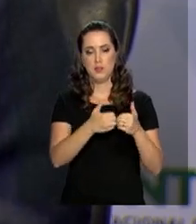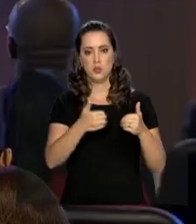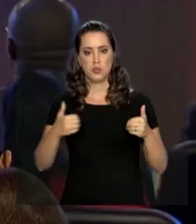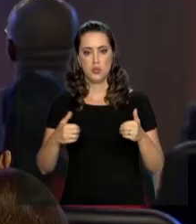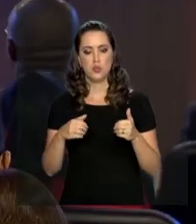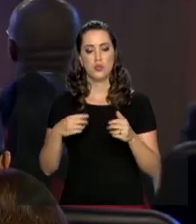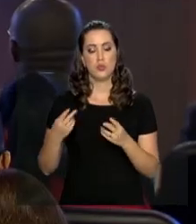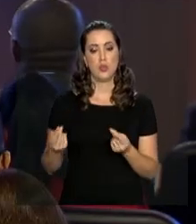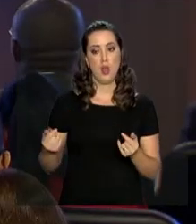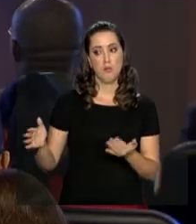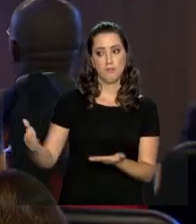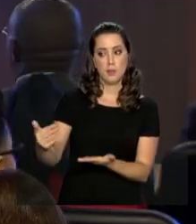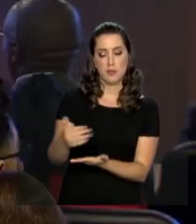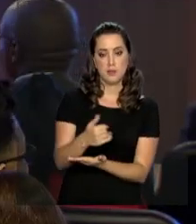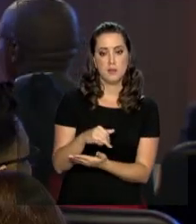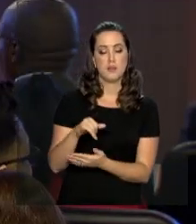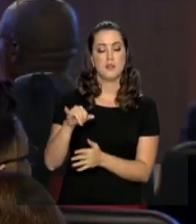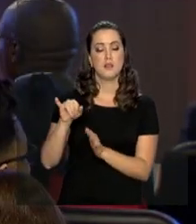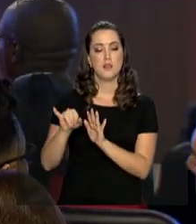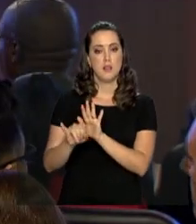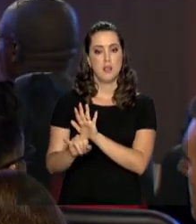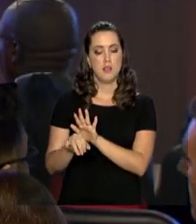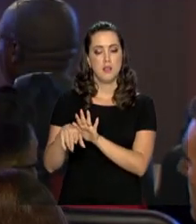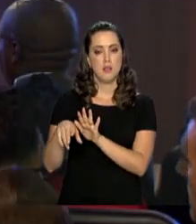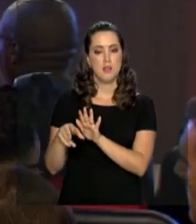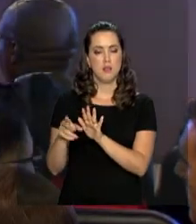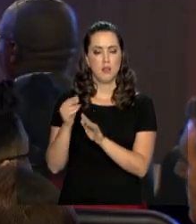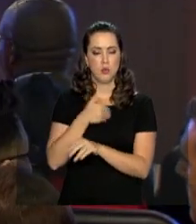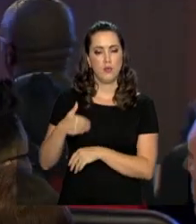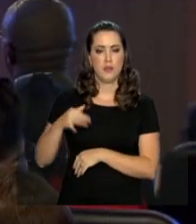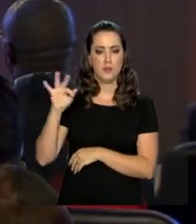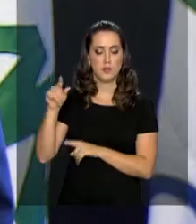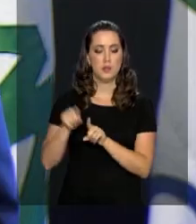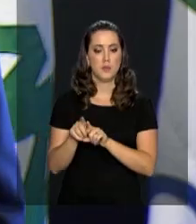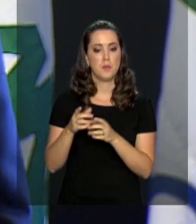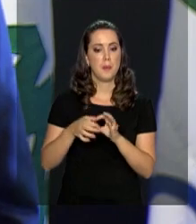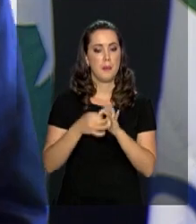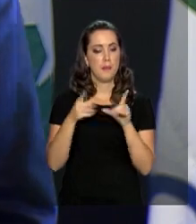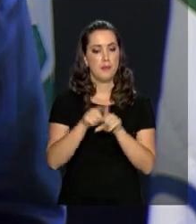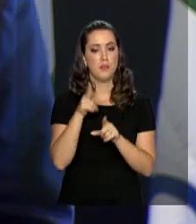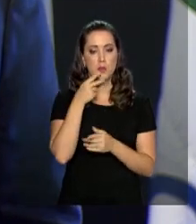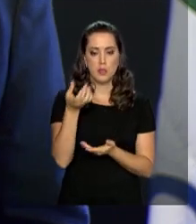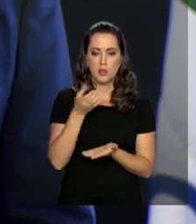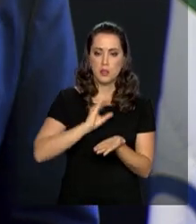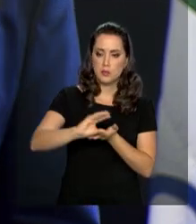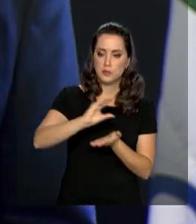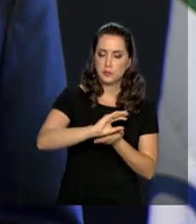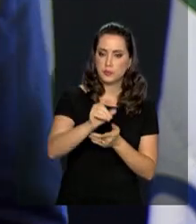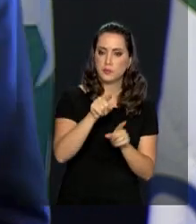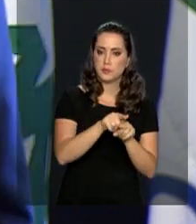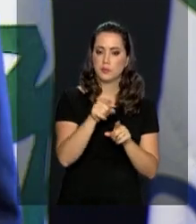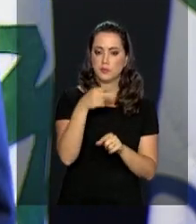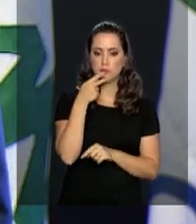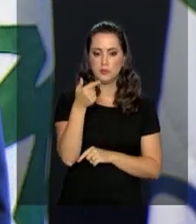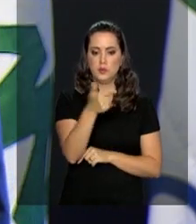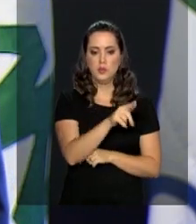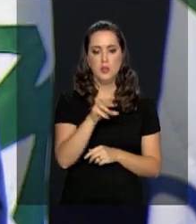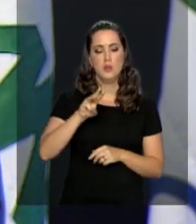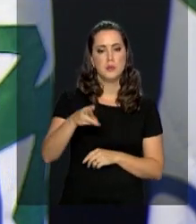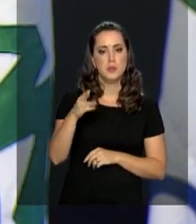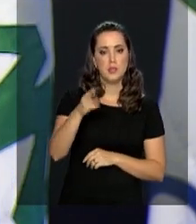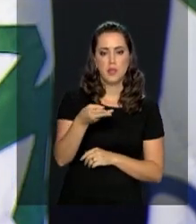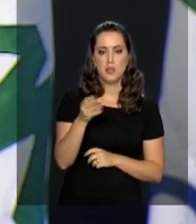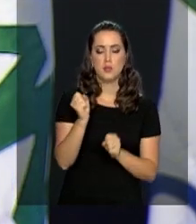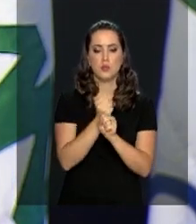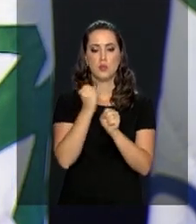união ao liberar orçamento o novo governo pretende investir mourão afirmou que serão retomadas às milhares de